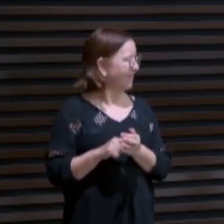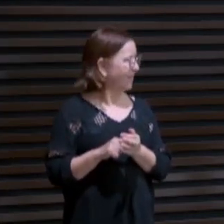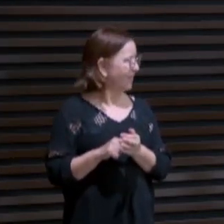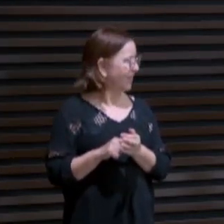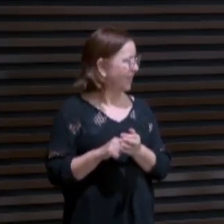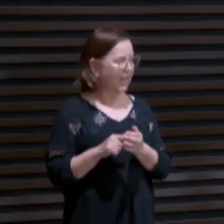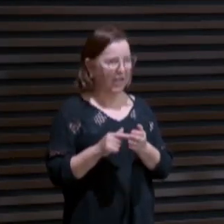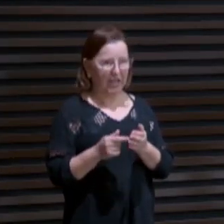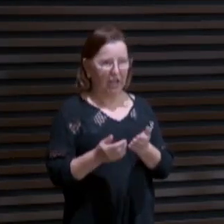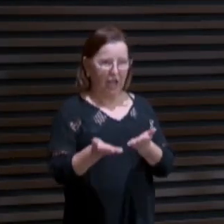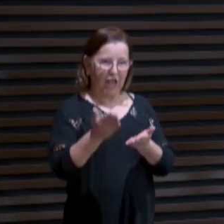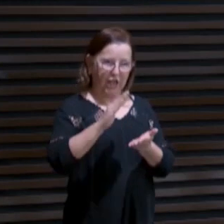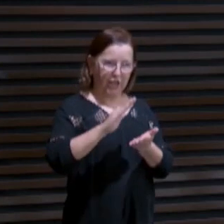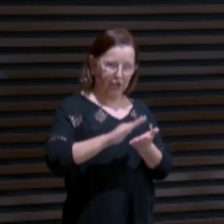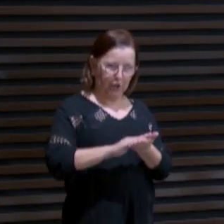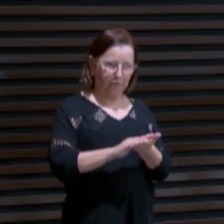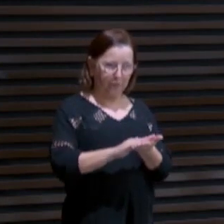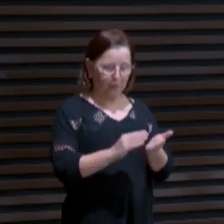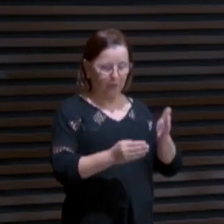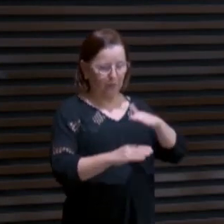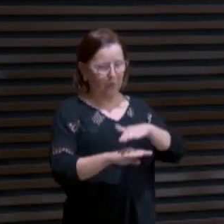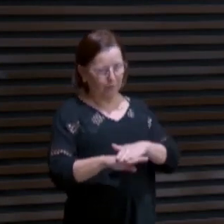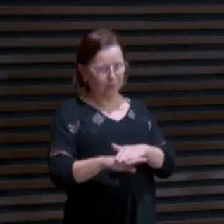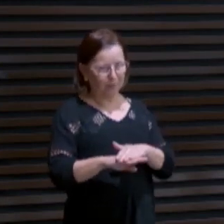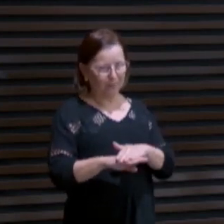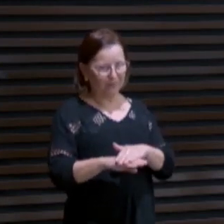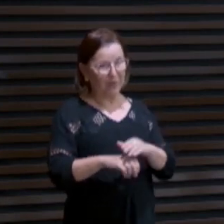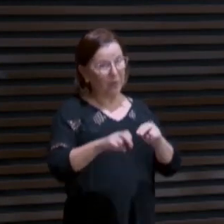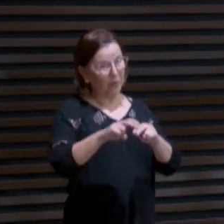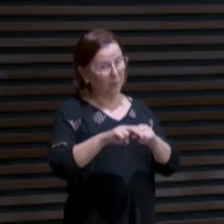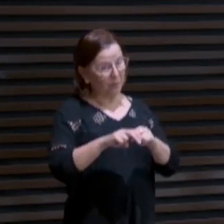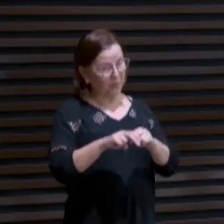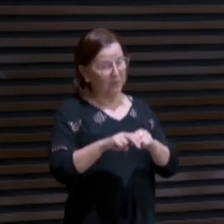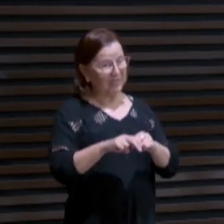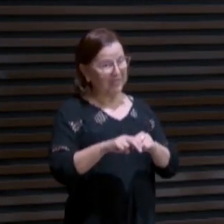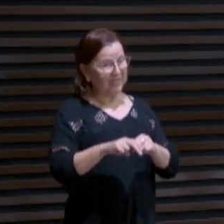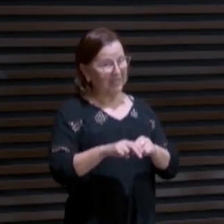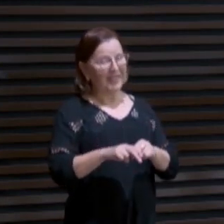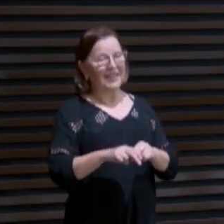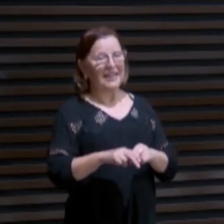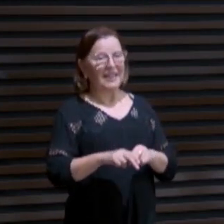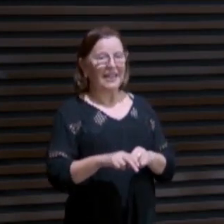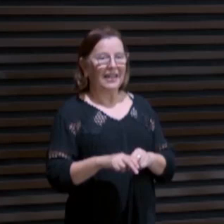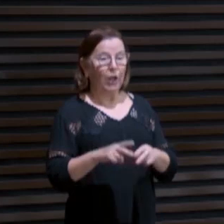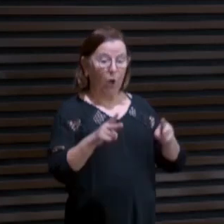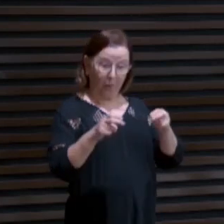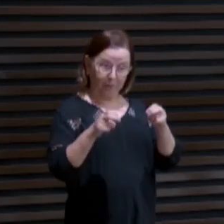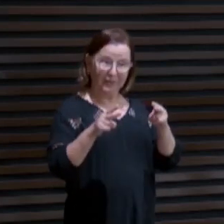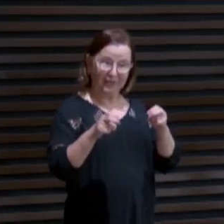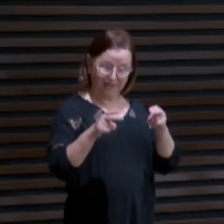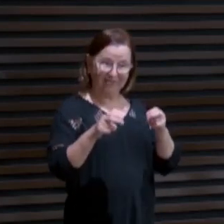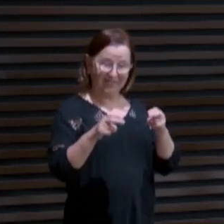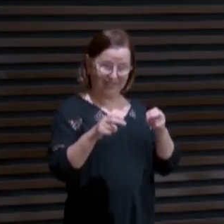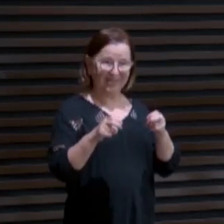Ó, e fazer isso aqui, ó, procurar os cantinhos. Isso aqui é observação da natureza, da